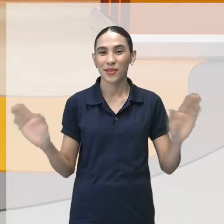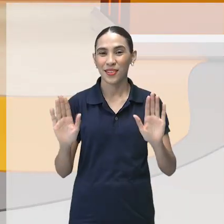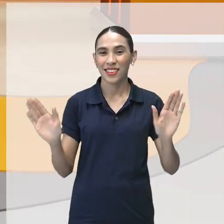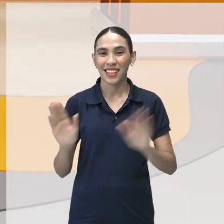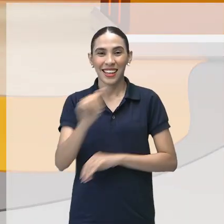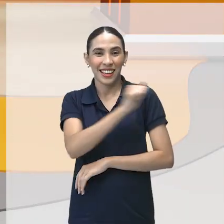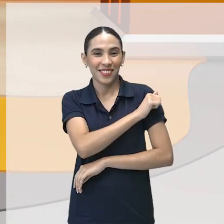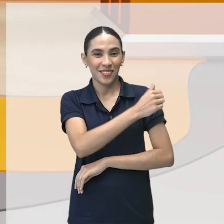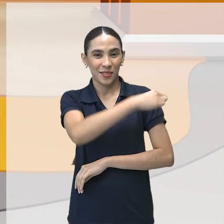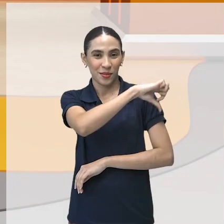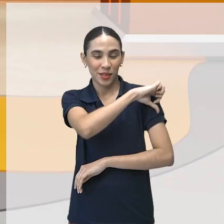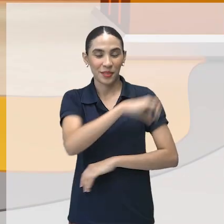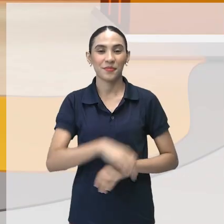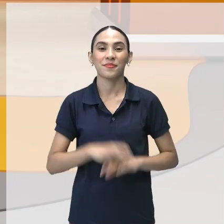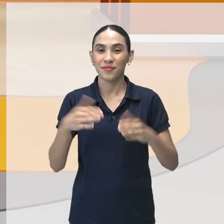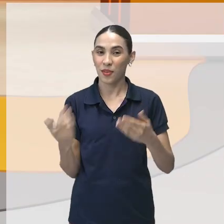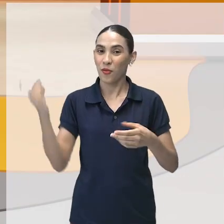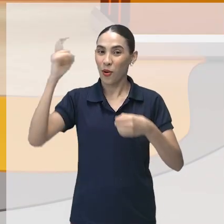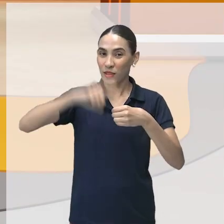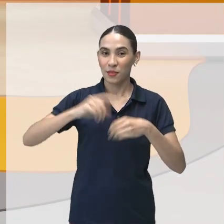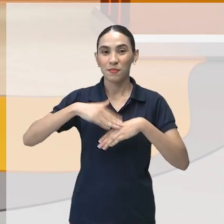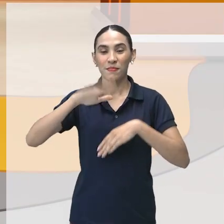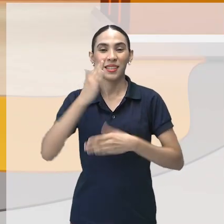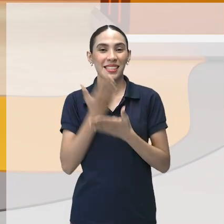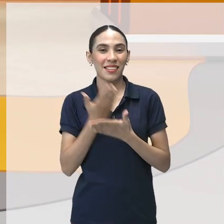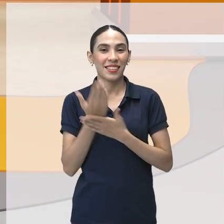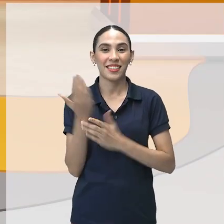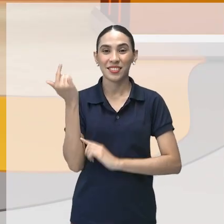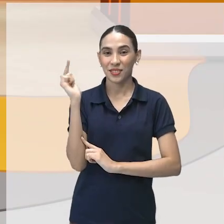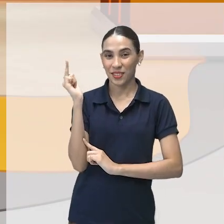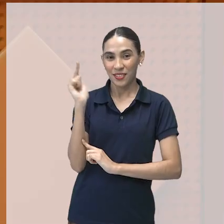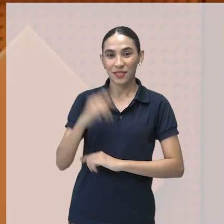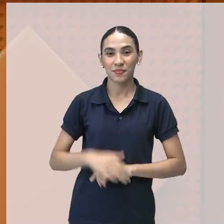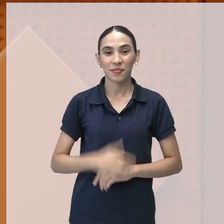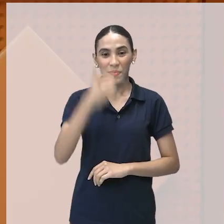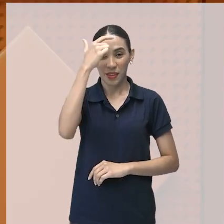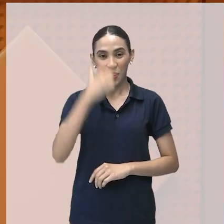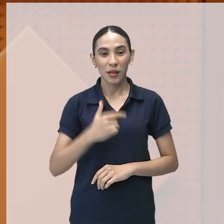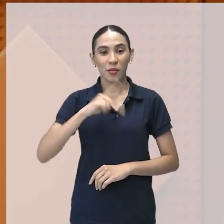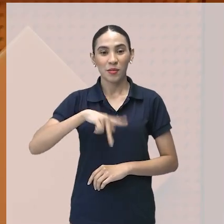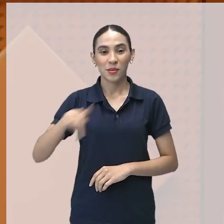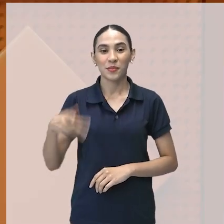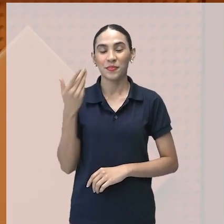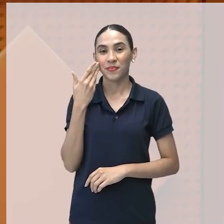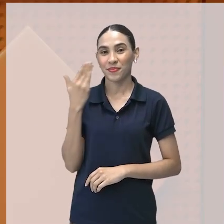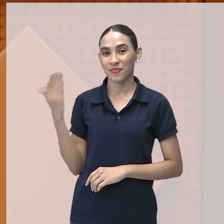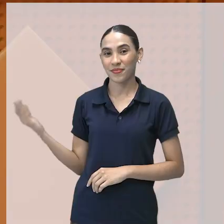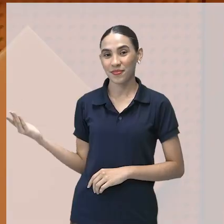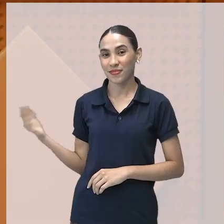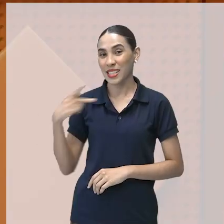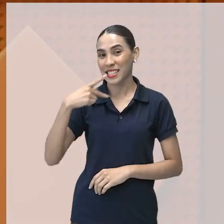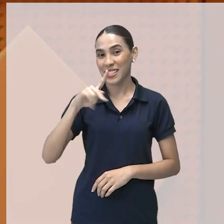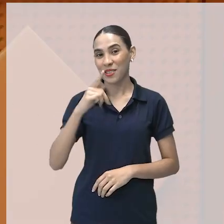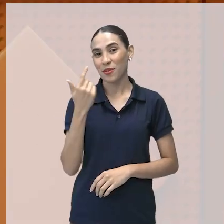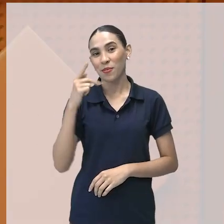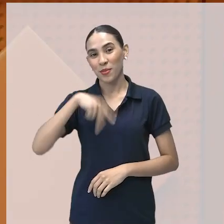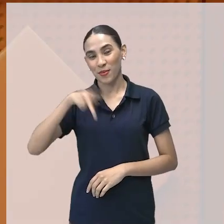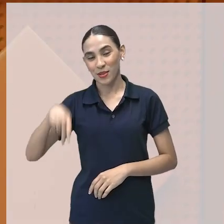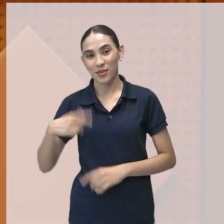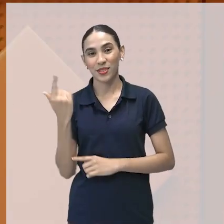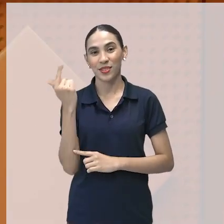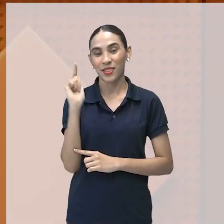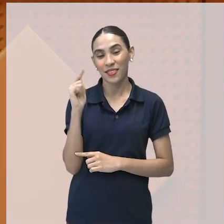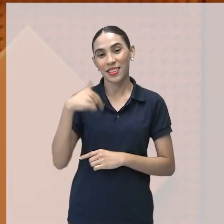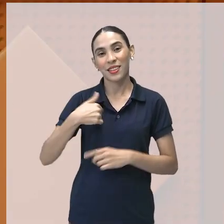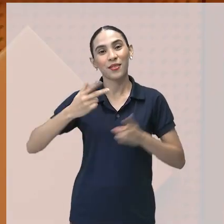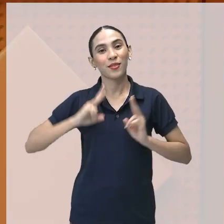Olá, galerinha do nono ano! Estamos de volta para mais uma aula de Geografia. Eu sou o professor Wilson do Nascimento, o seu professor de Geografia,